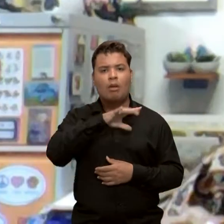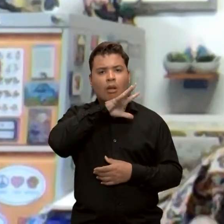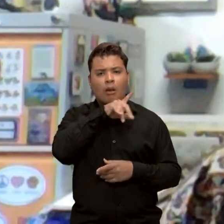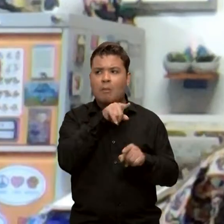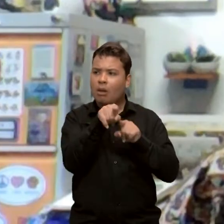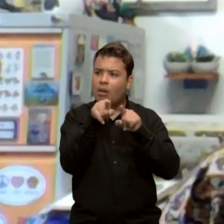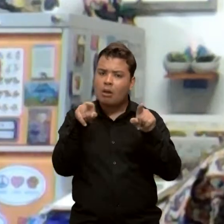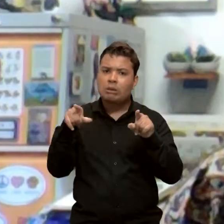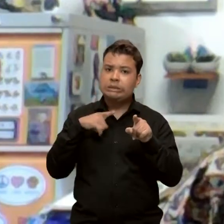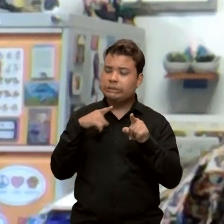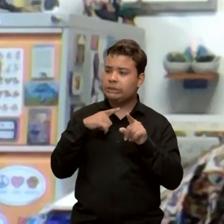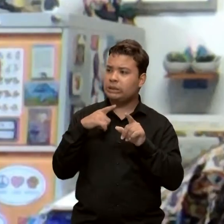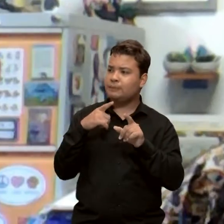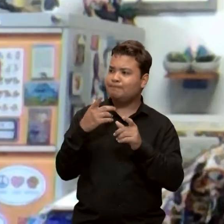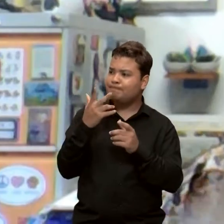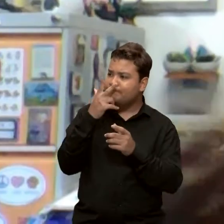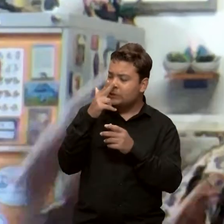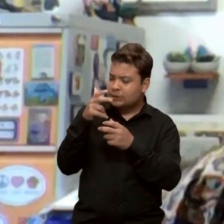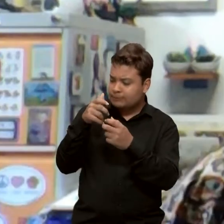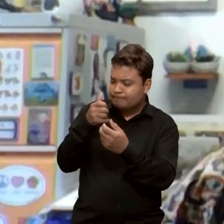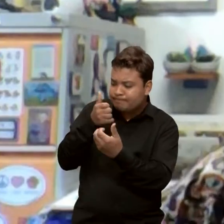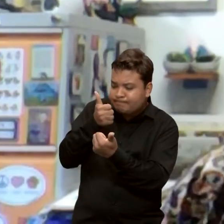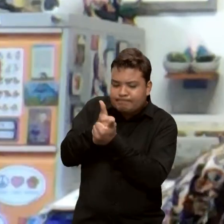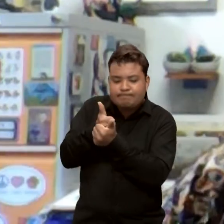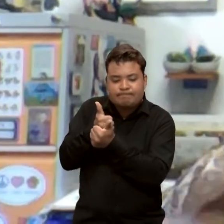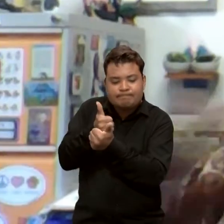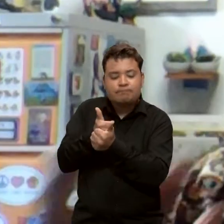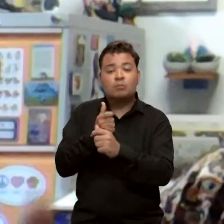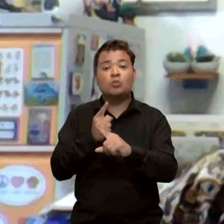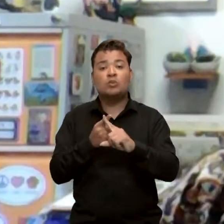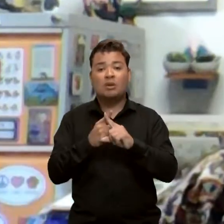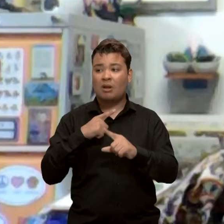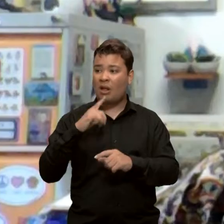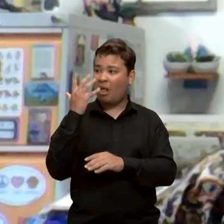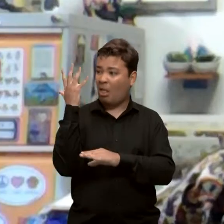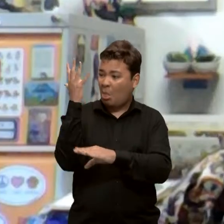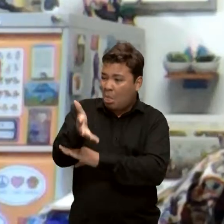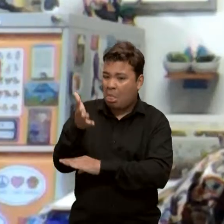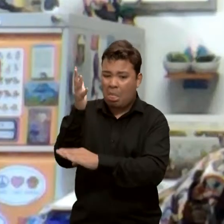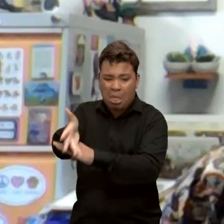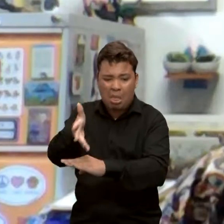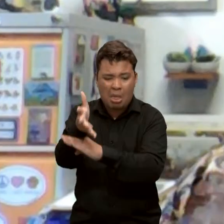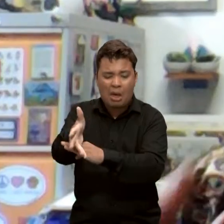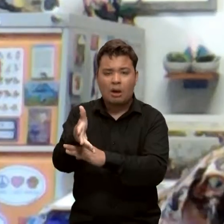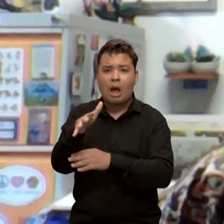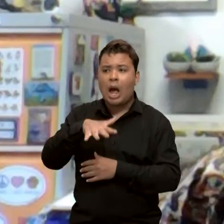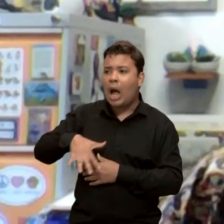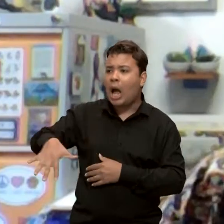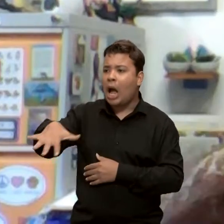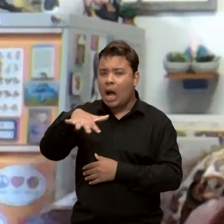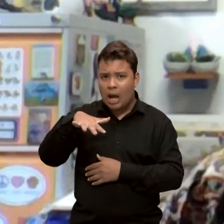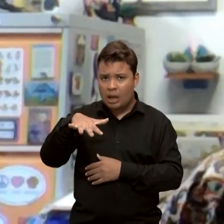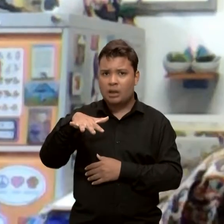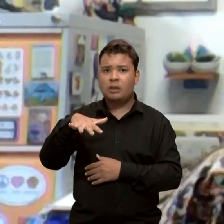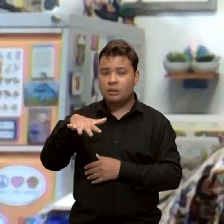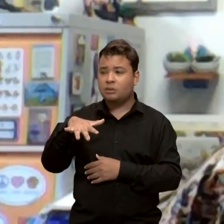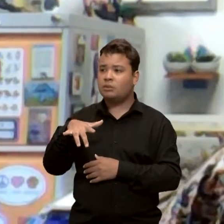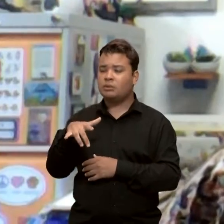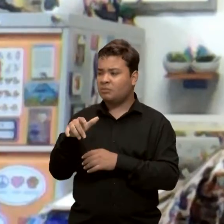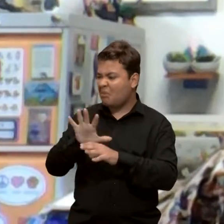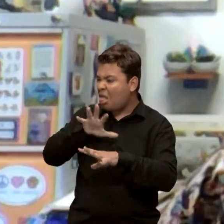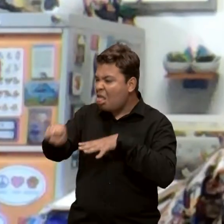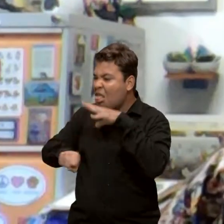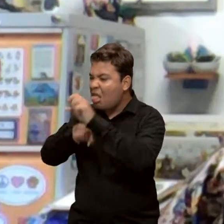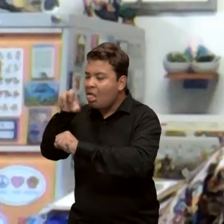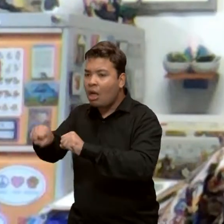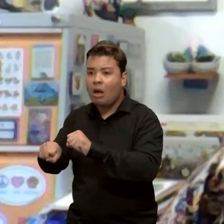mais próximos a gente, com esses desmatamentos, ocupações de áreas para a construção de condomínios de luxo